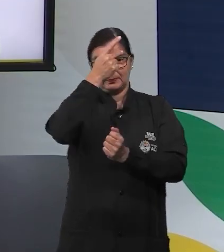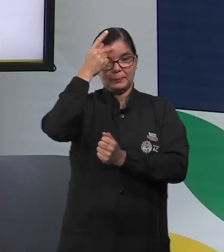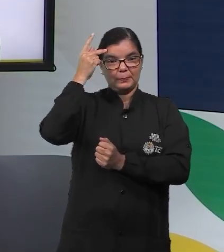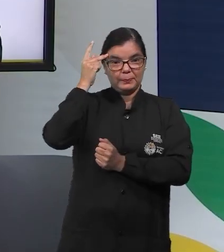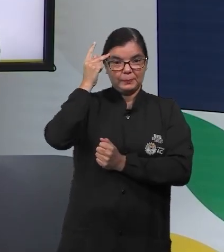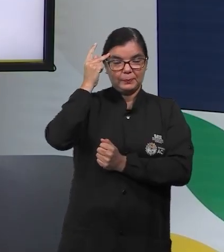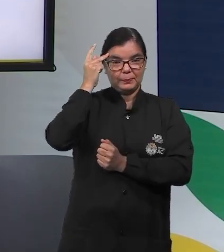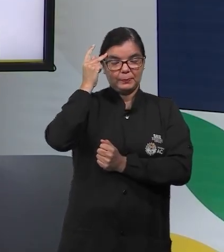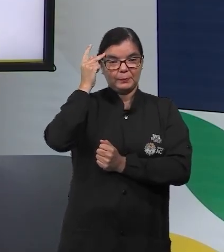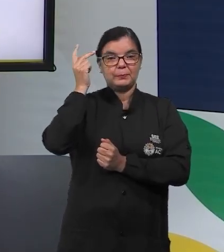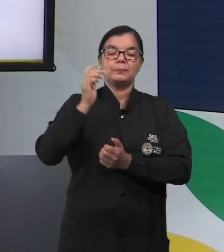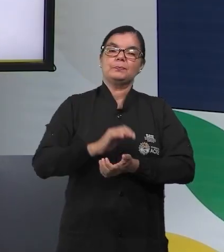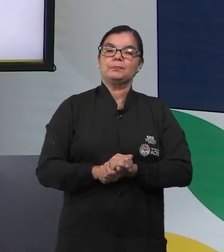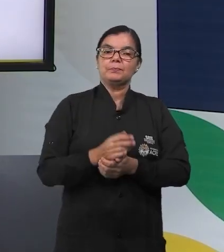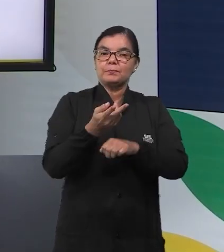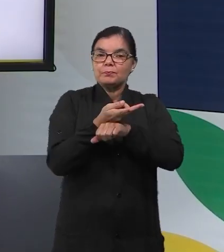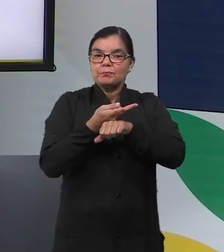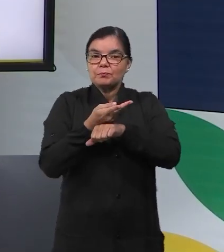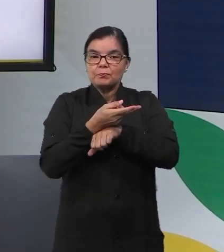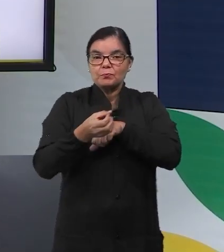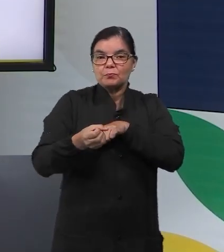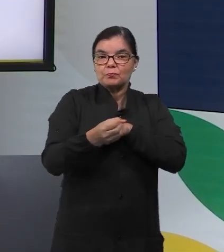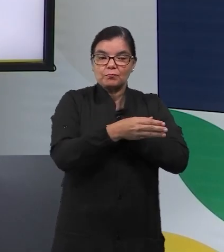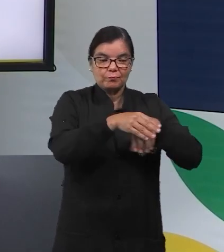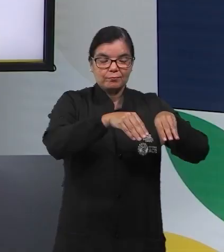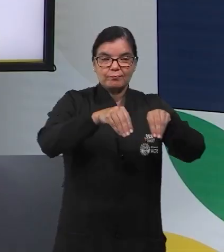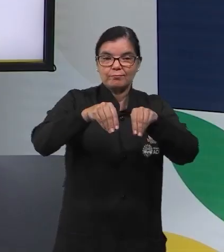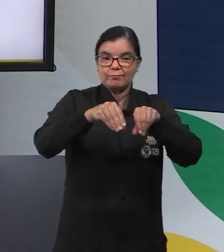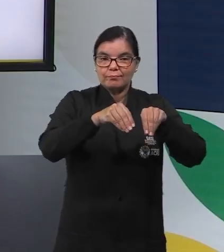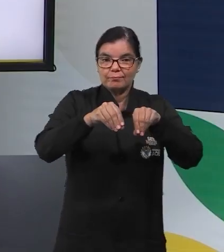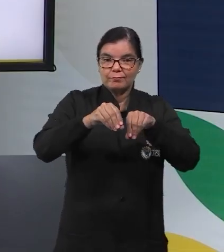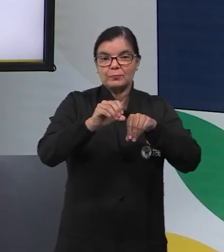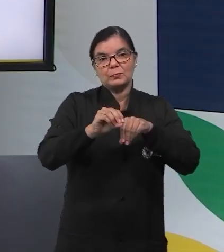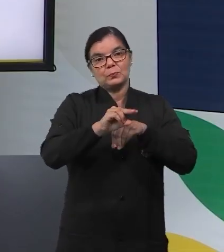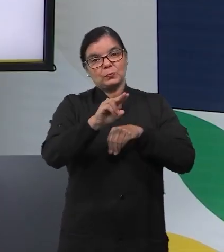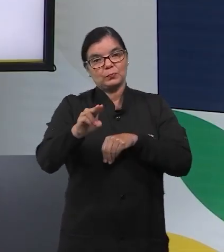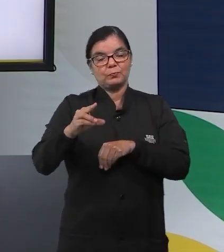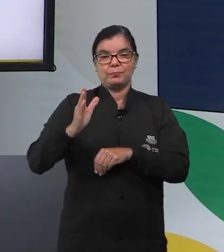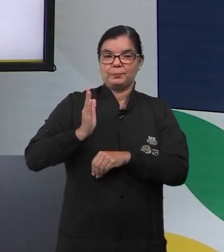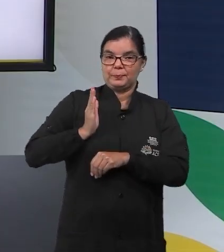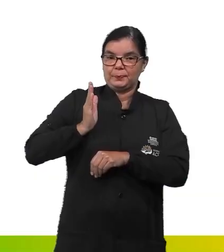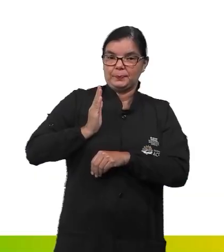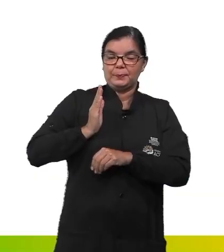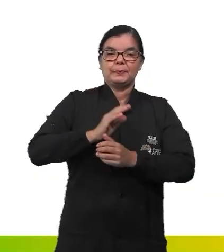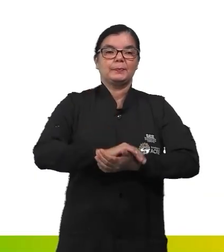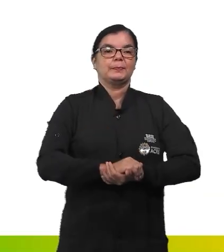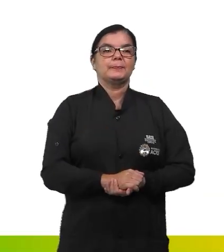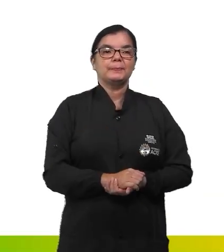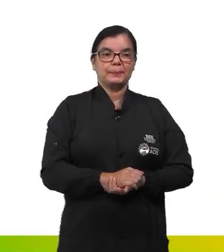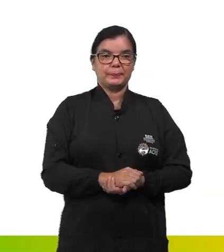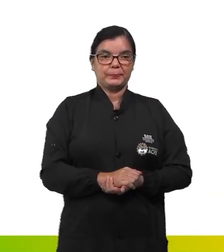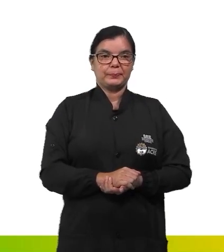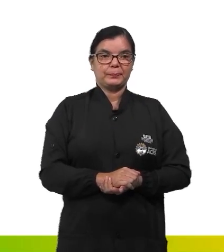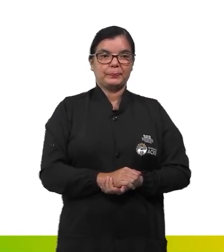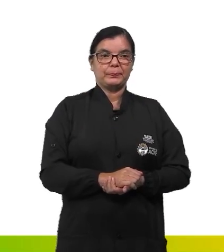navegadores nessa procura por novas rotas ou por novas riquezas. Tudo bem, gente?